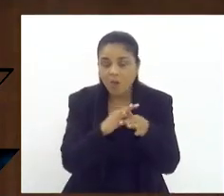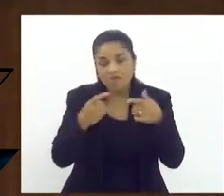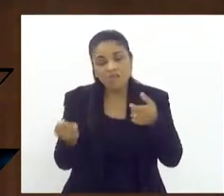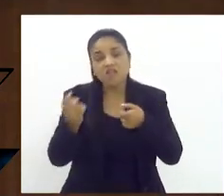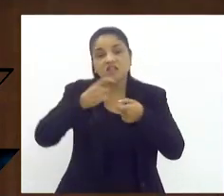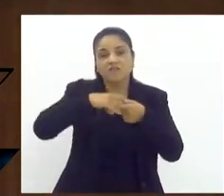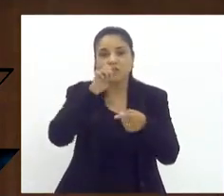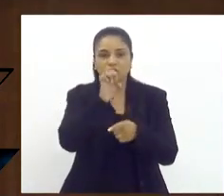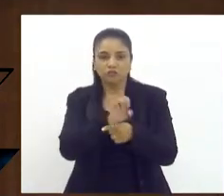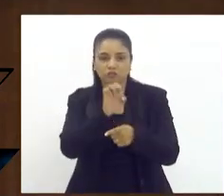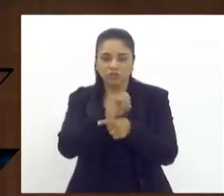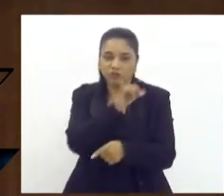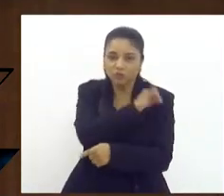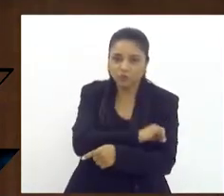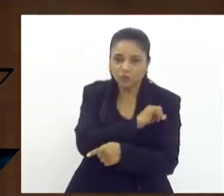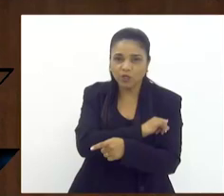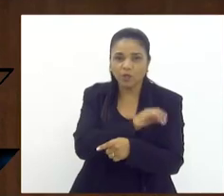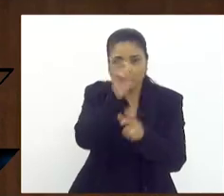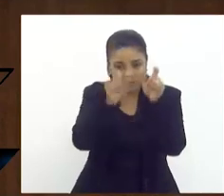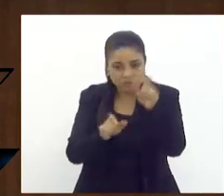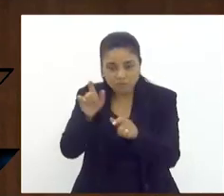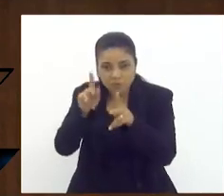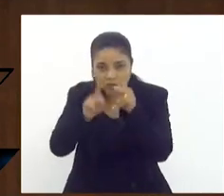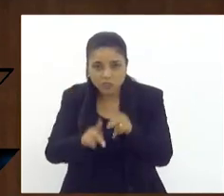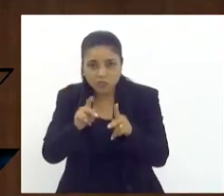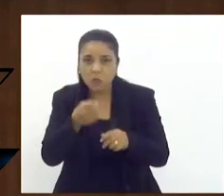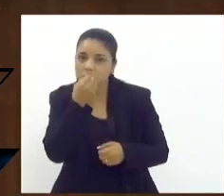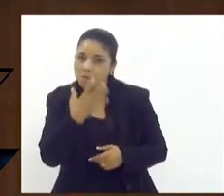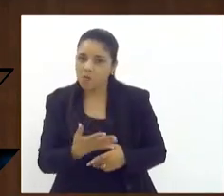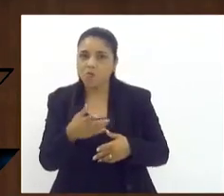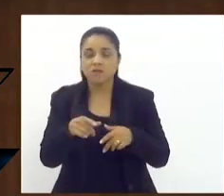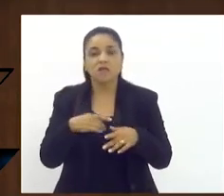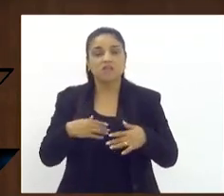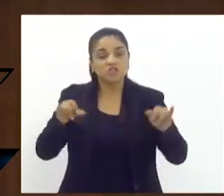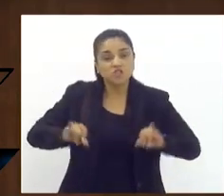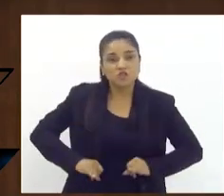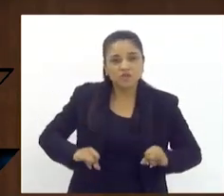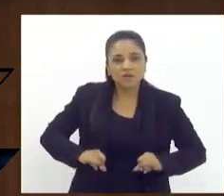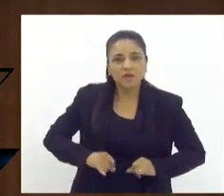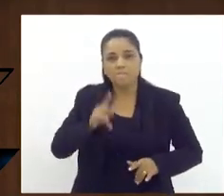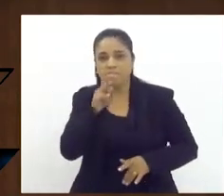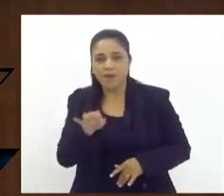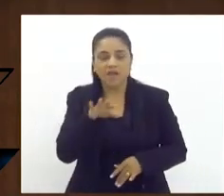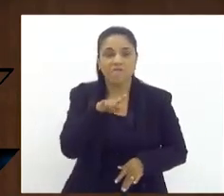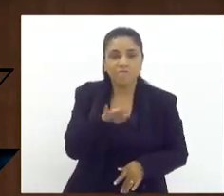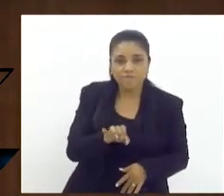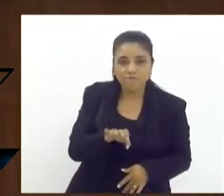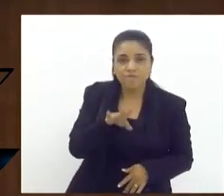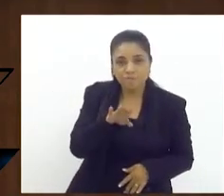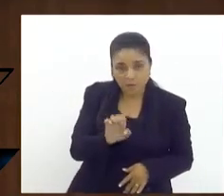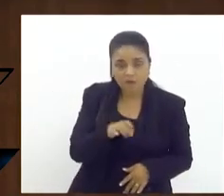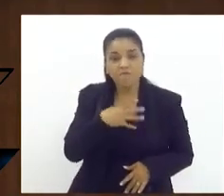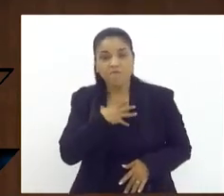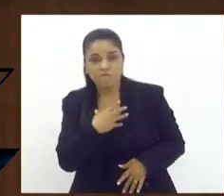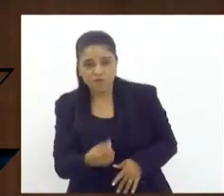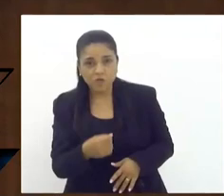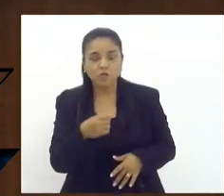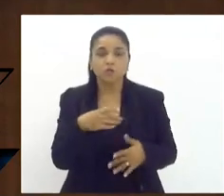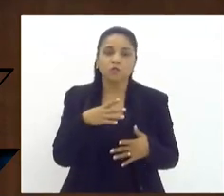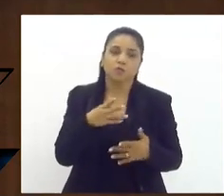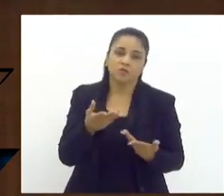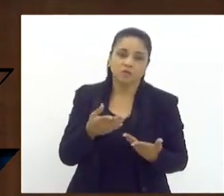Rio de Janeiro para o cidadão de bem quem vai sofrer são nossos filhos nossos pais nossos parentes então a responsabilidade de toda essa casa aqui